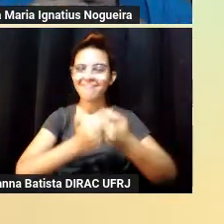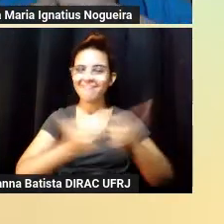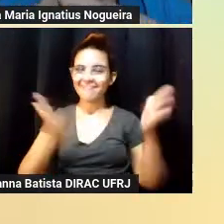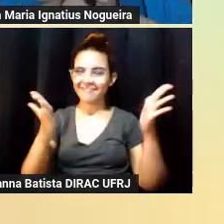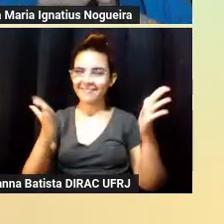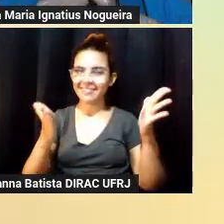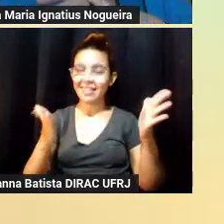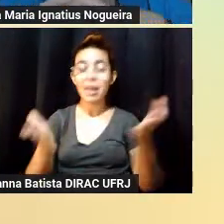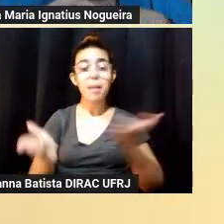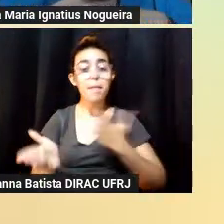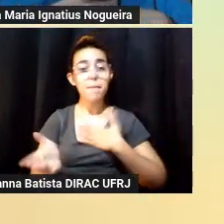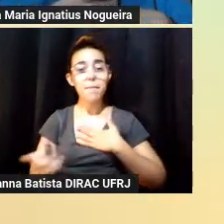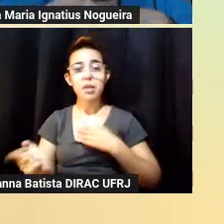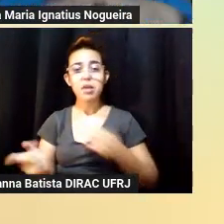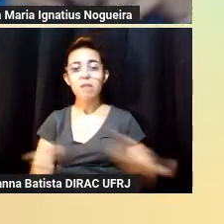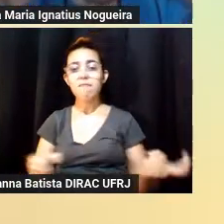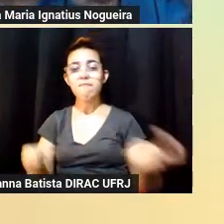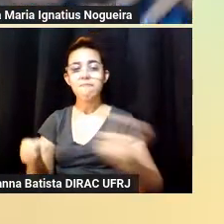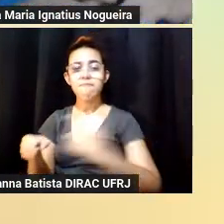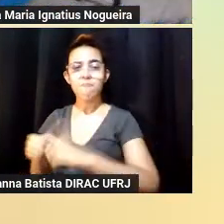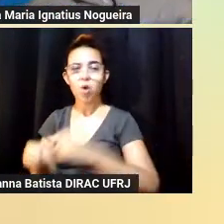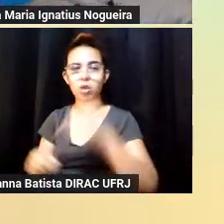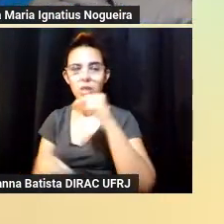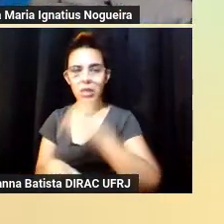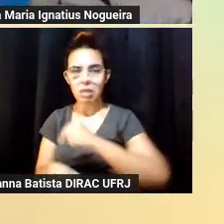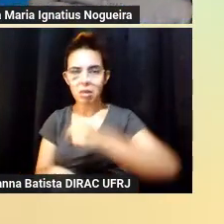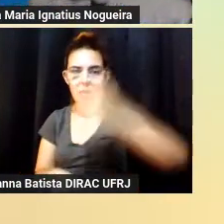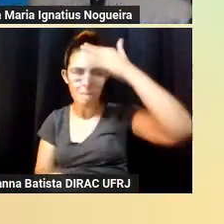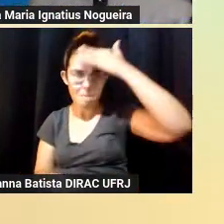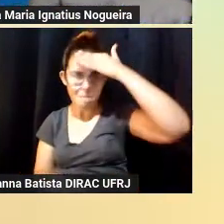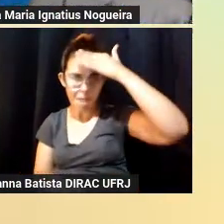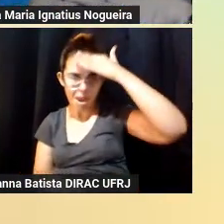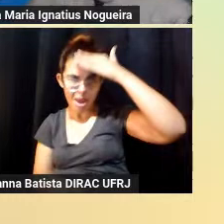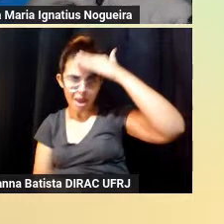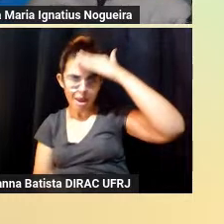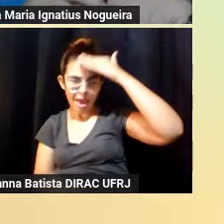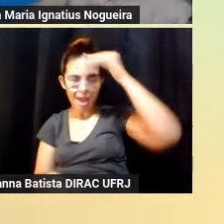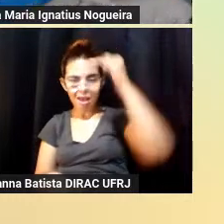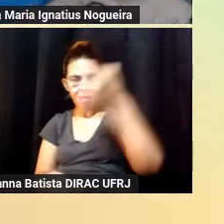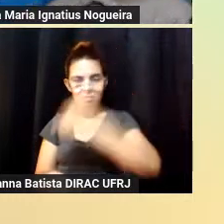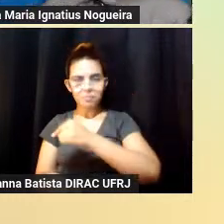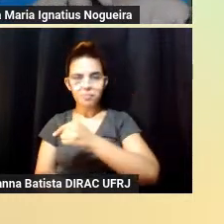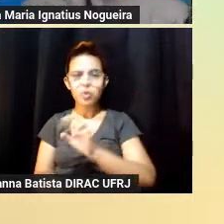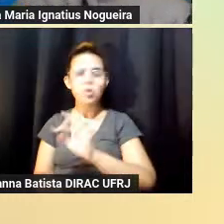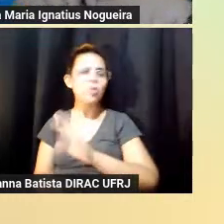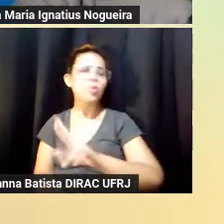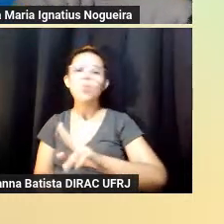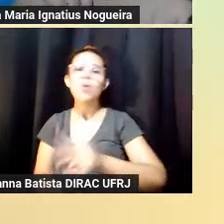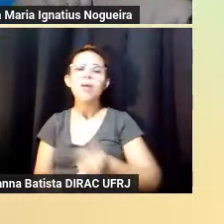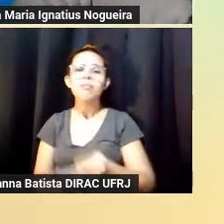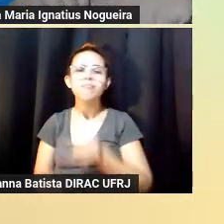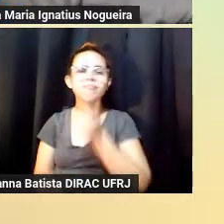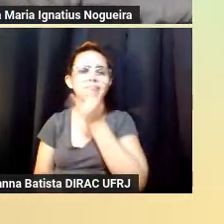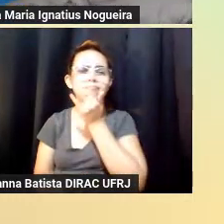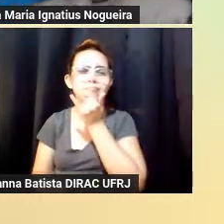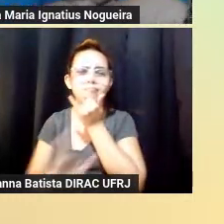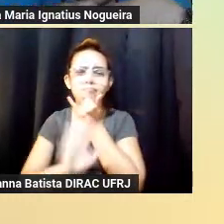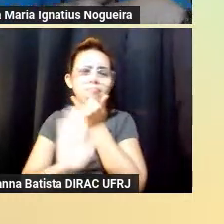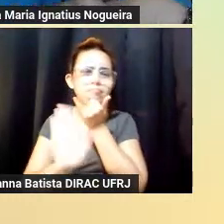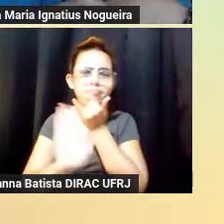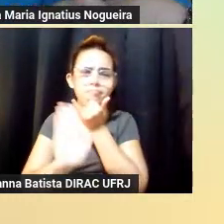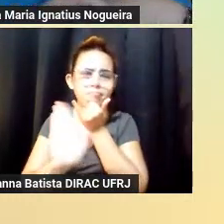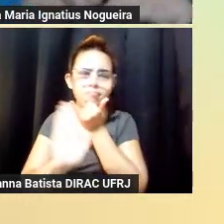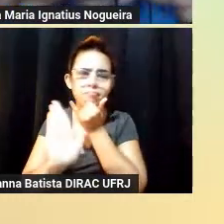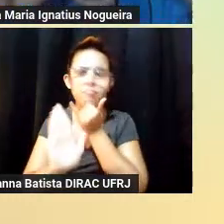já parei de questionar e me sinto assim sempre nas mãos do destino. Logo que nós